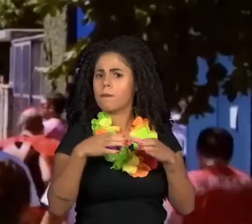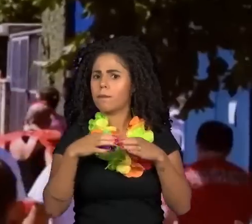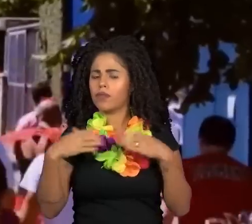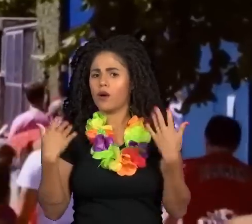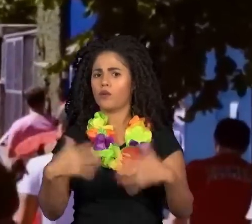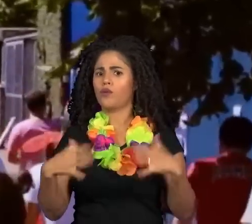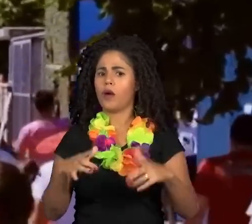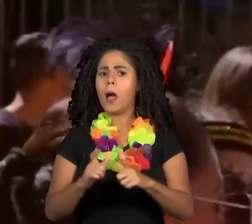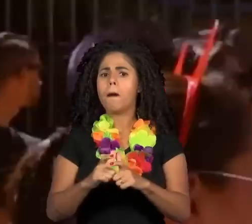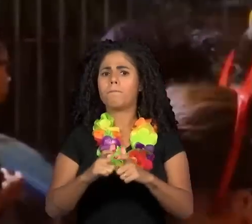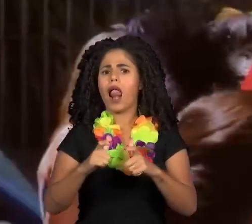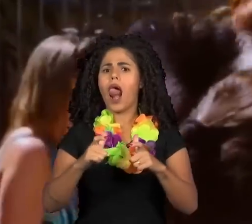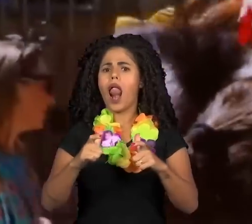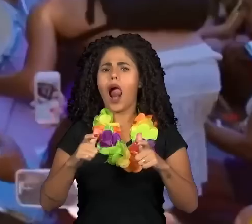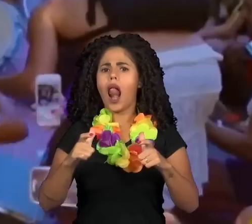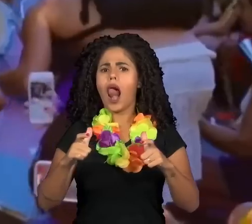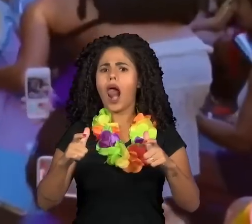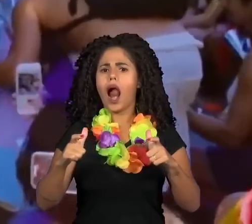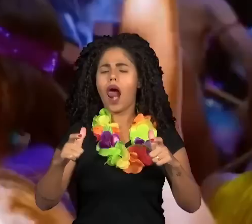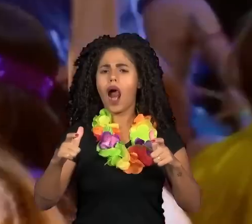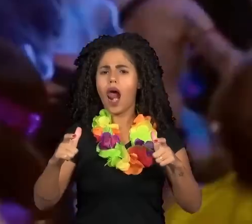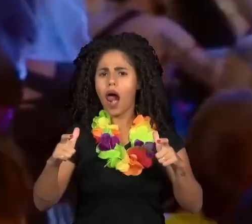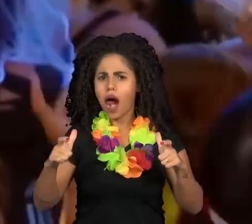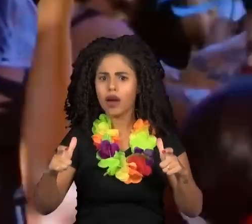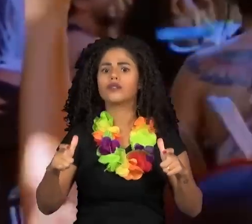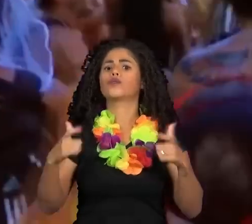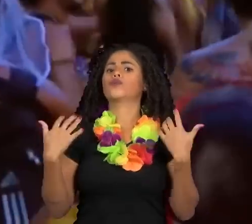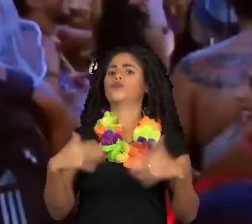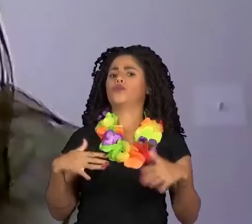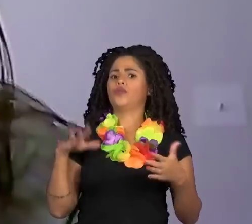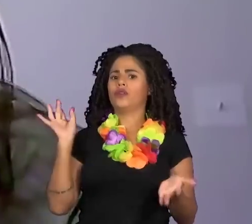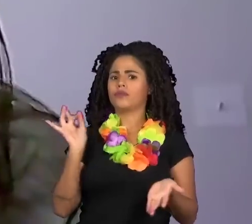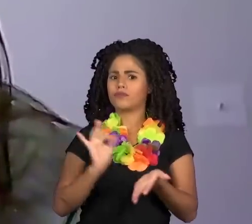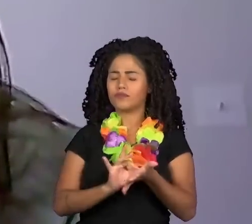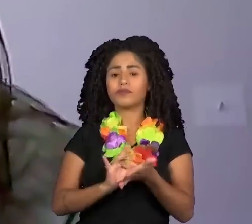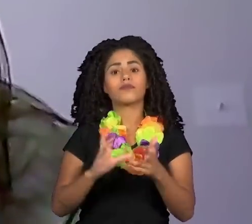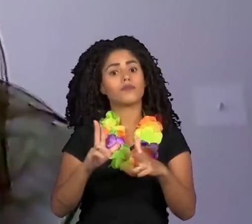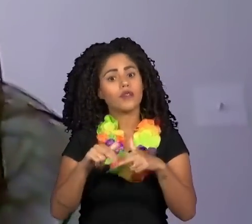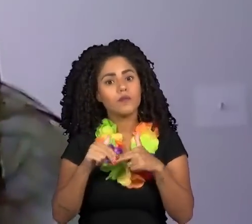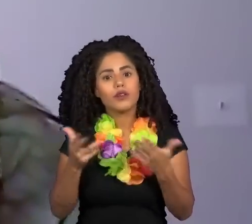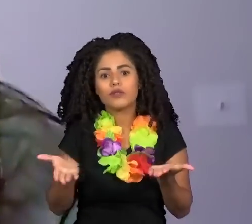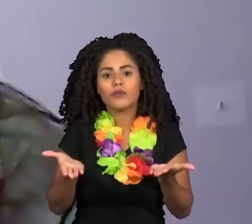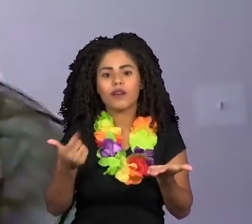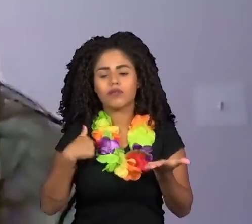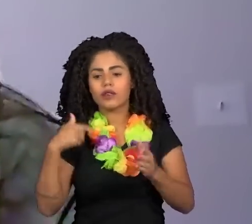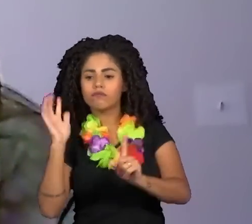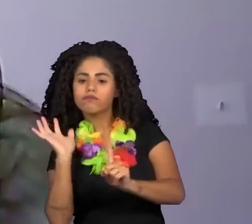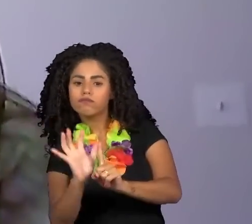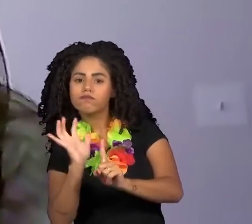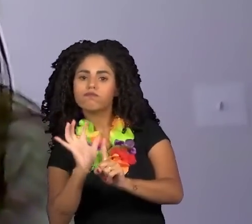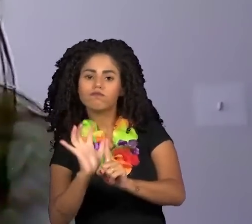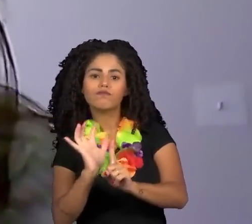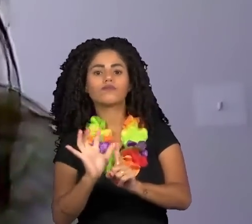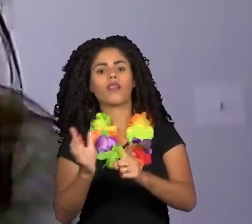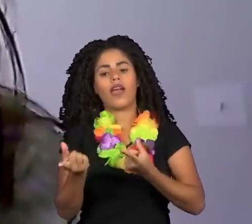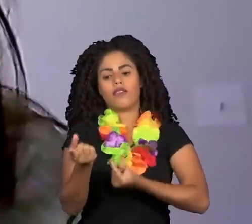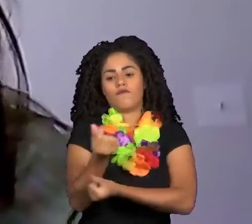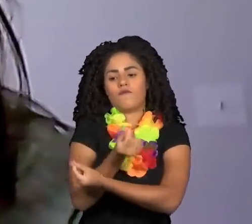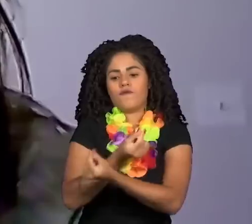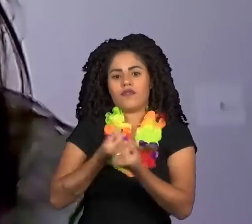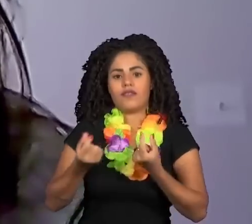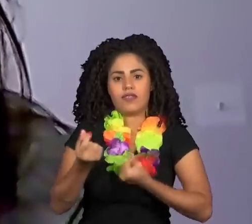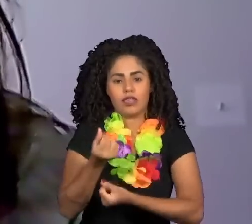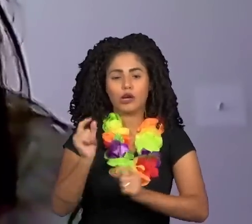um crescimento exponencial de lá para cá. E aí, com isso, você também tem impactos financeiros, que